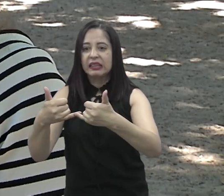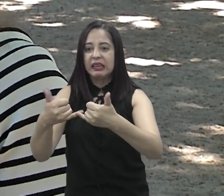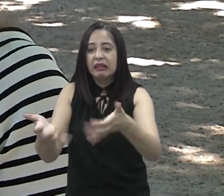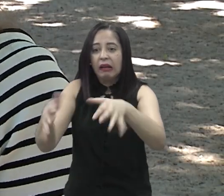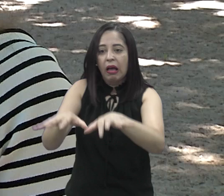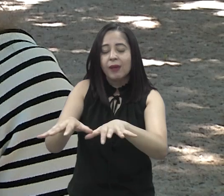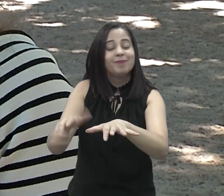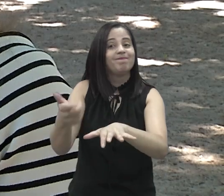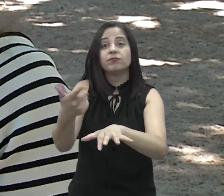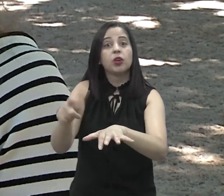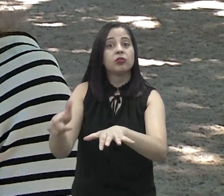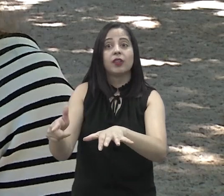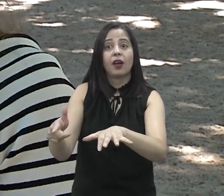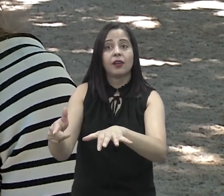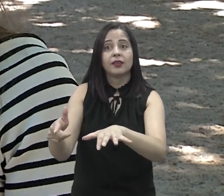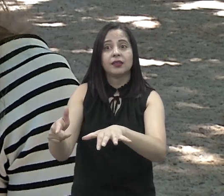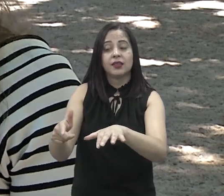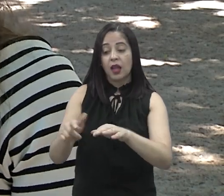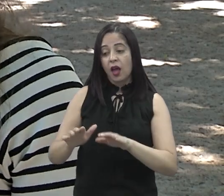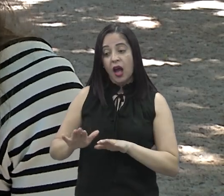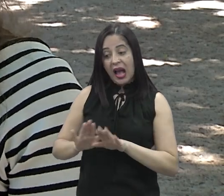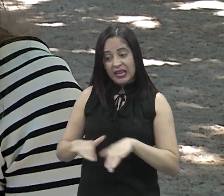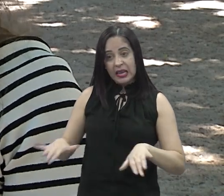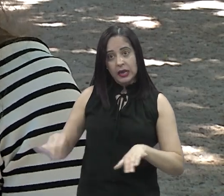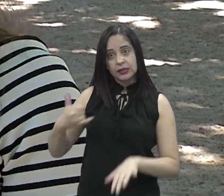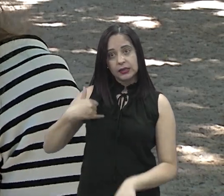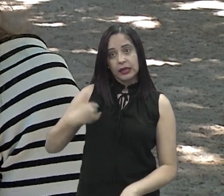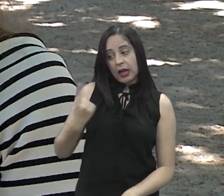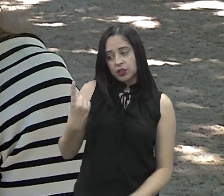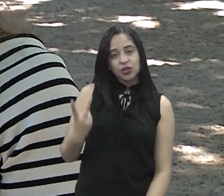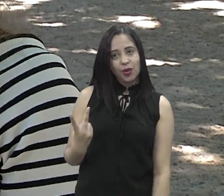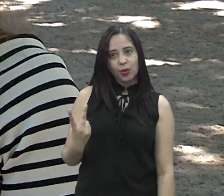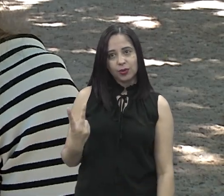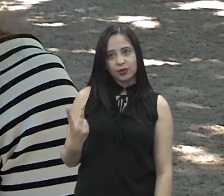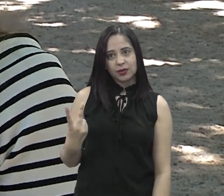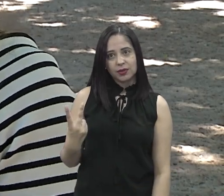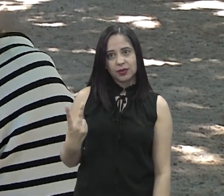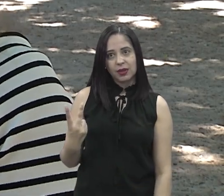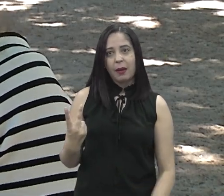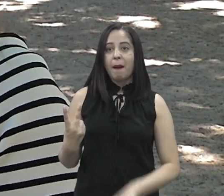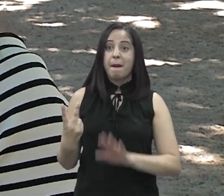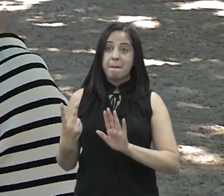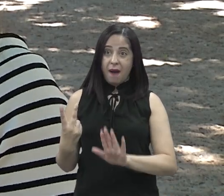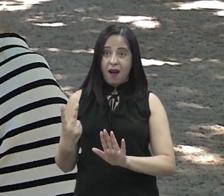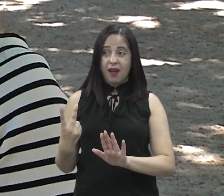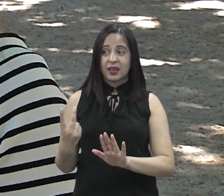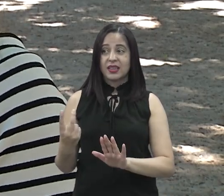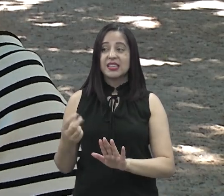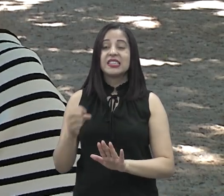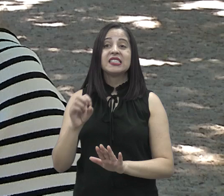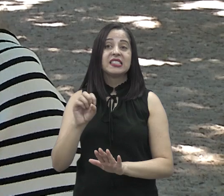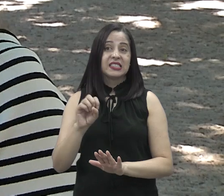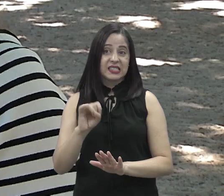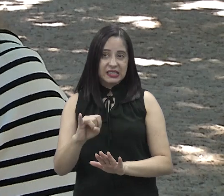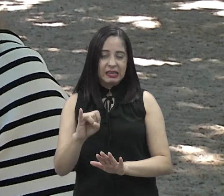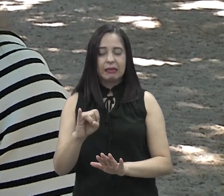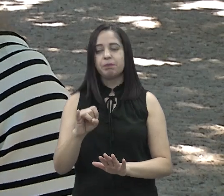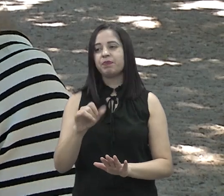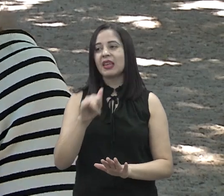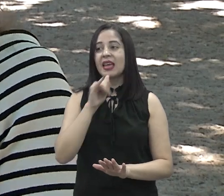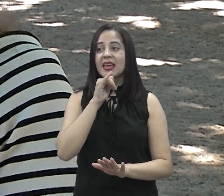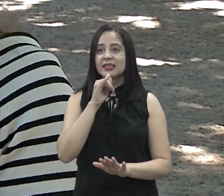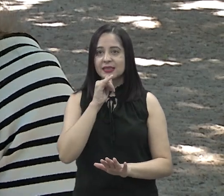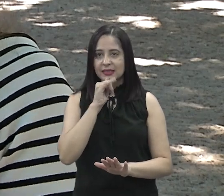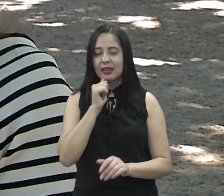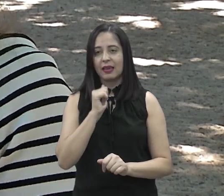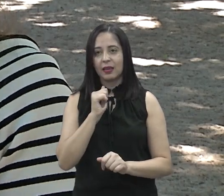adaptado. E assim, a criança, como eu falei, né, é criança até 12 anos. Então, muitas vezes,